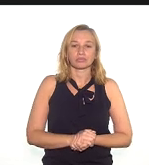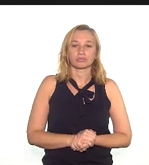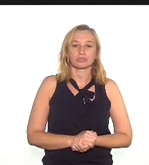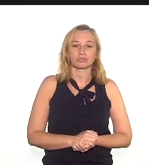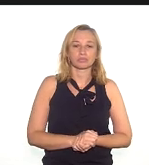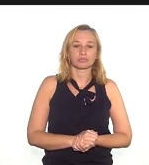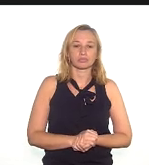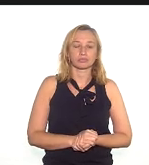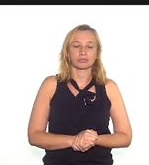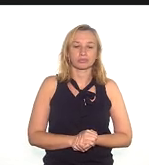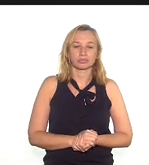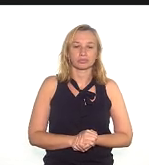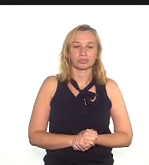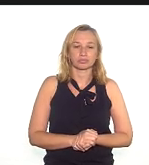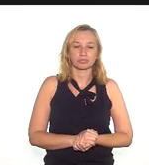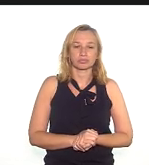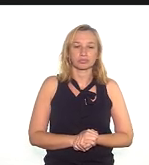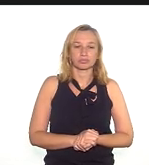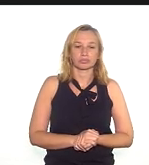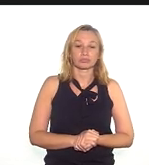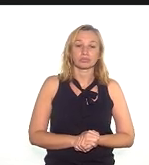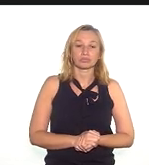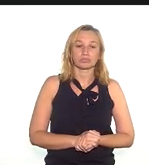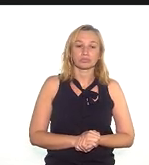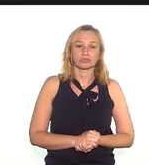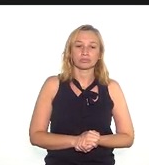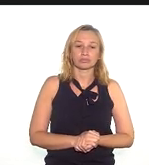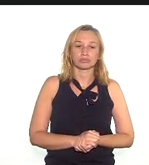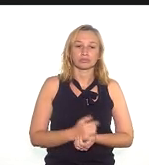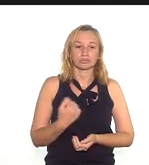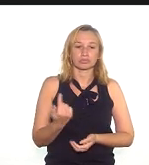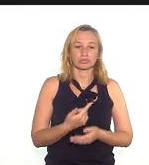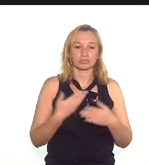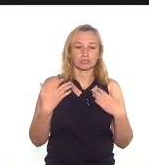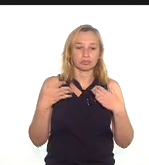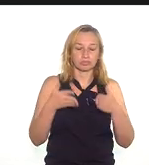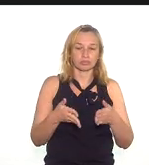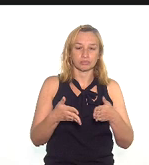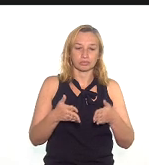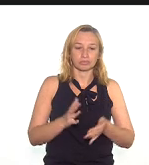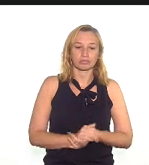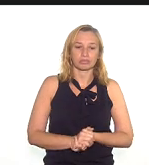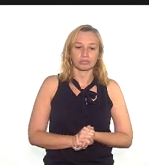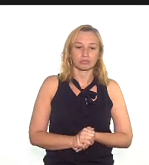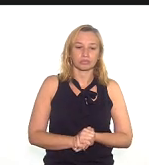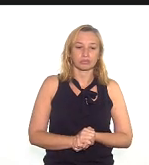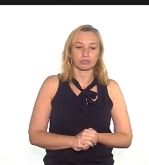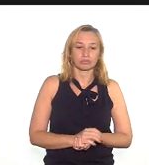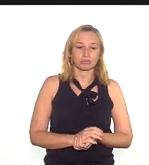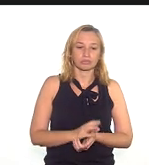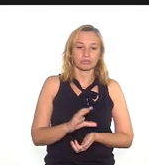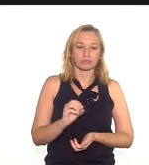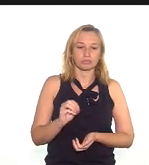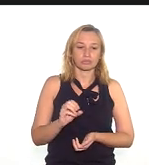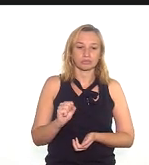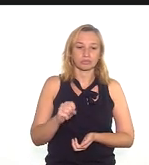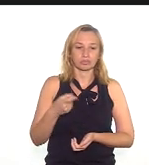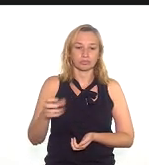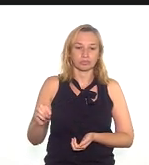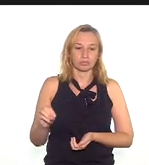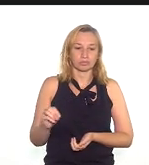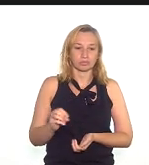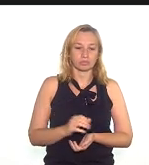no caso que nós estamos focados, que são os casos de concessão, que são